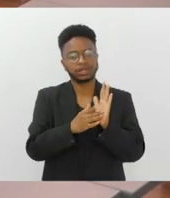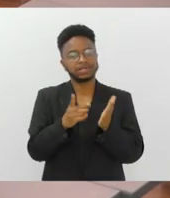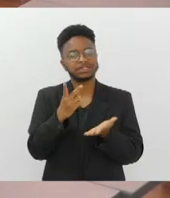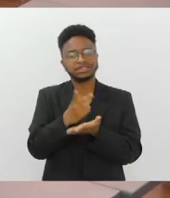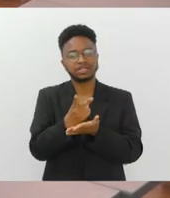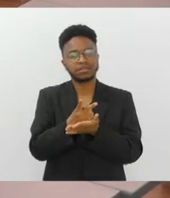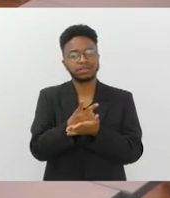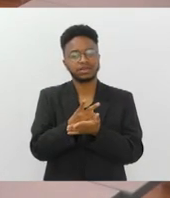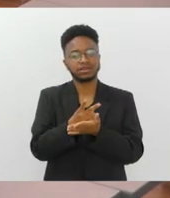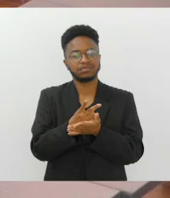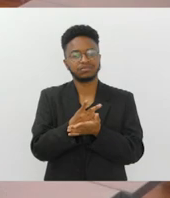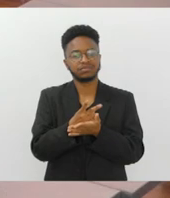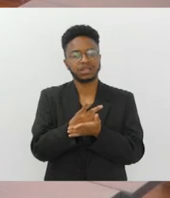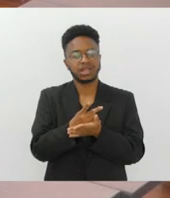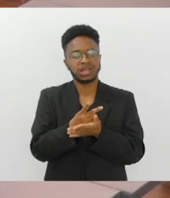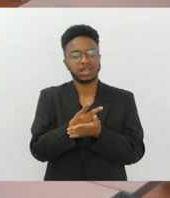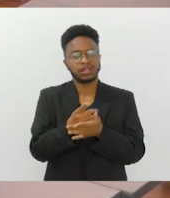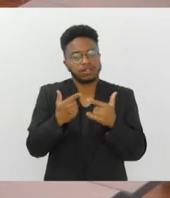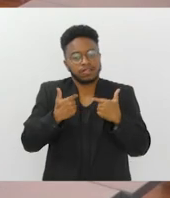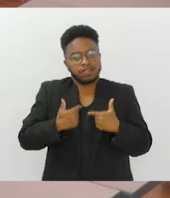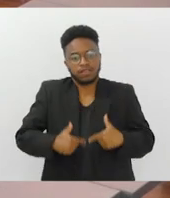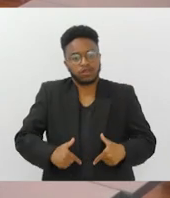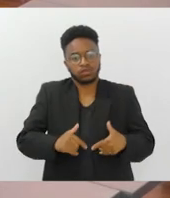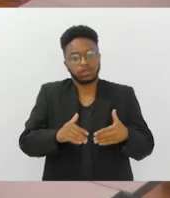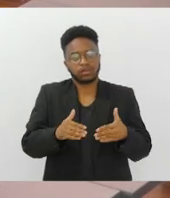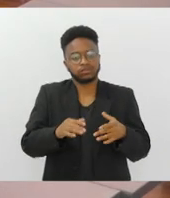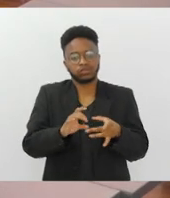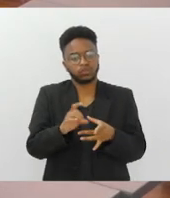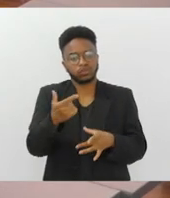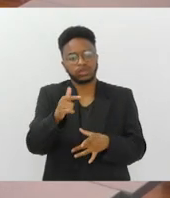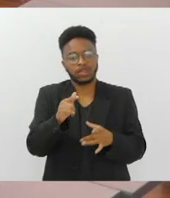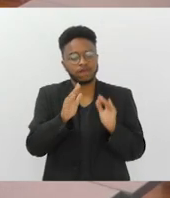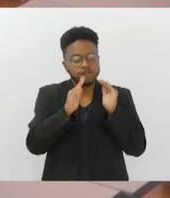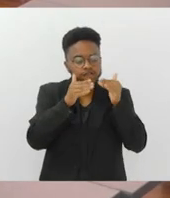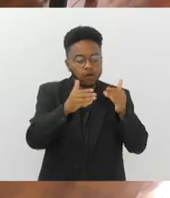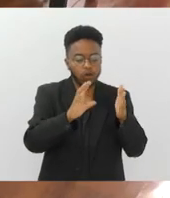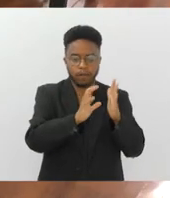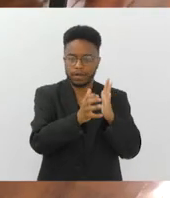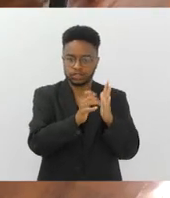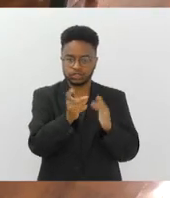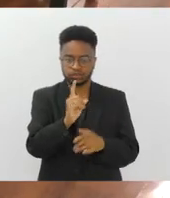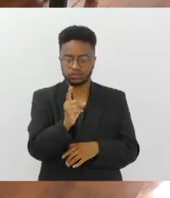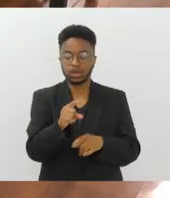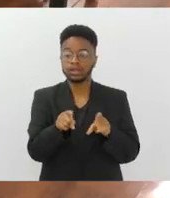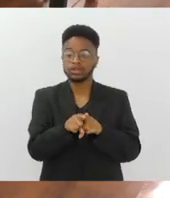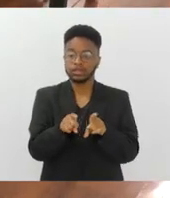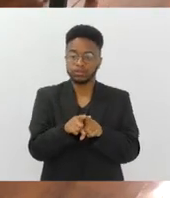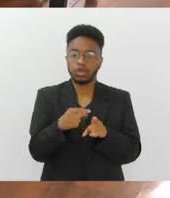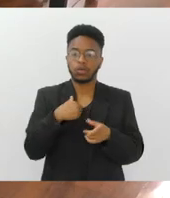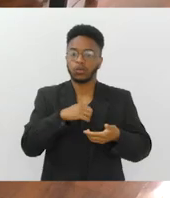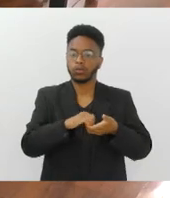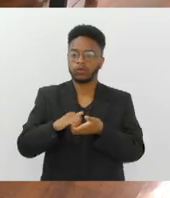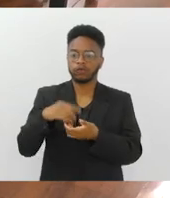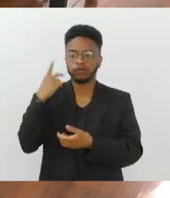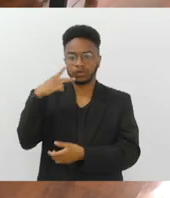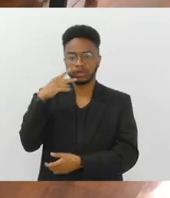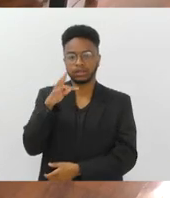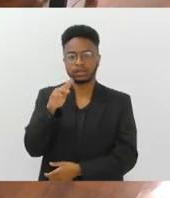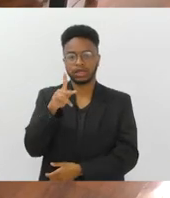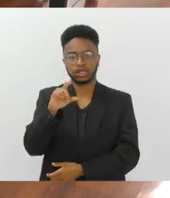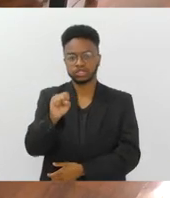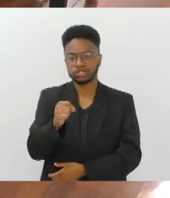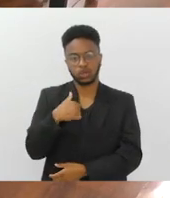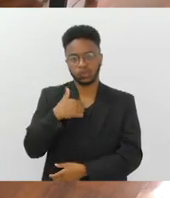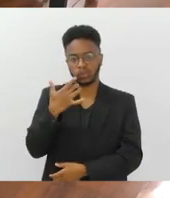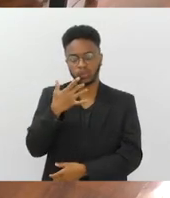apartidárias. Eu acho que a gente constrói o SUS dessa forma. Também cumprimentar a vereadora Thaís, eu não a conhecia